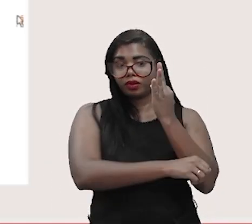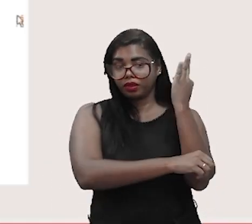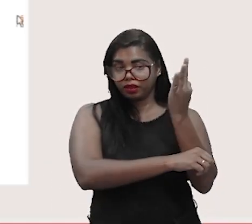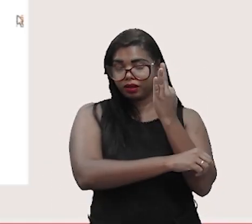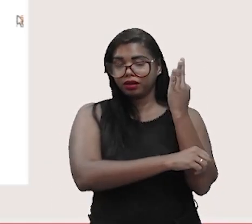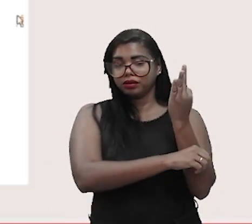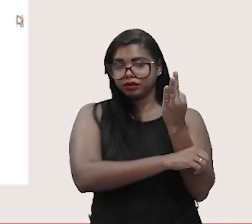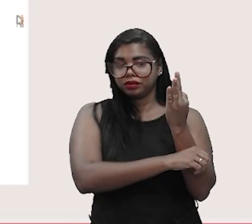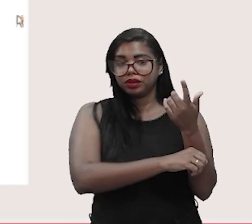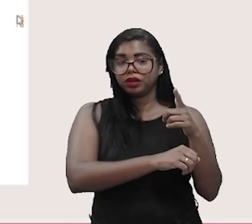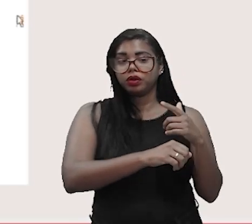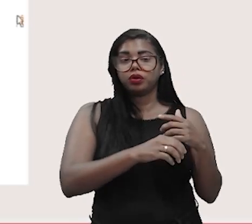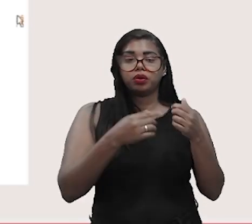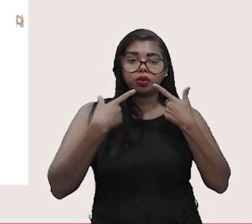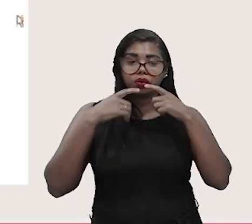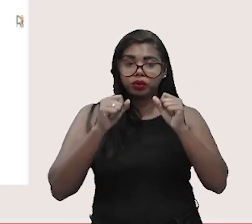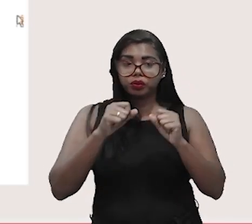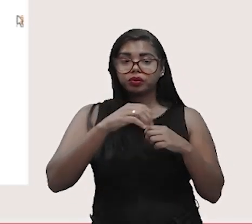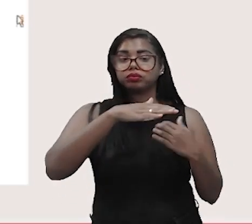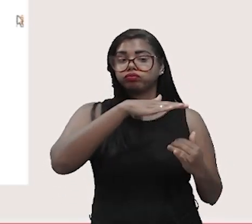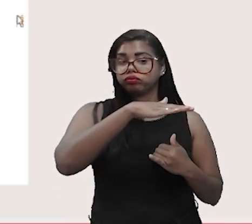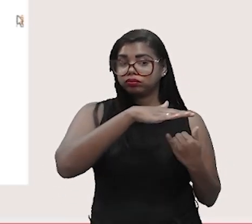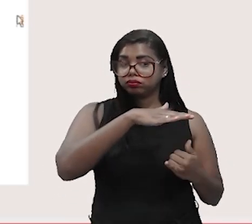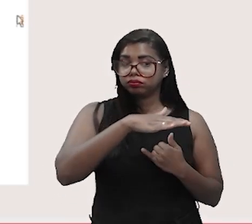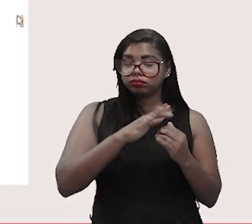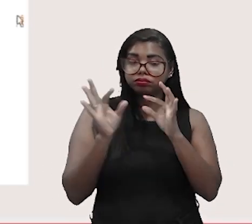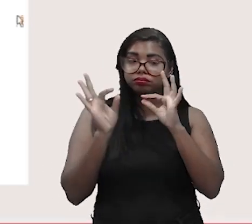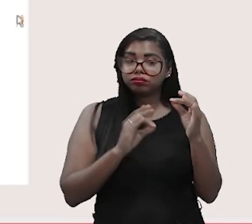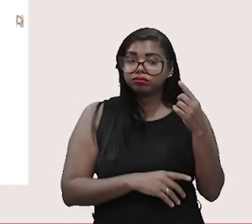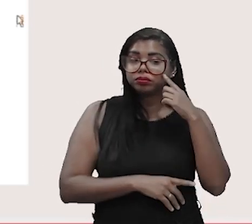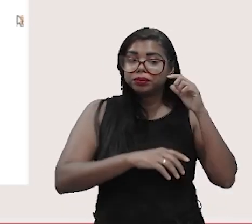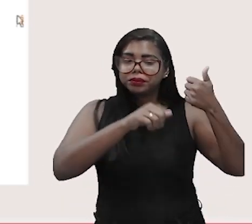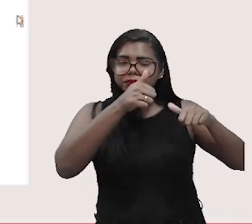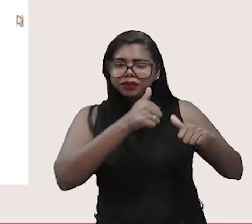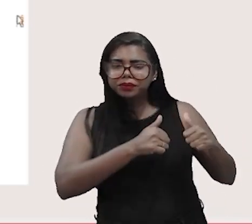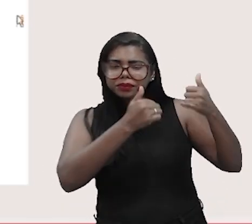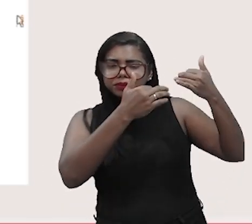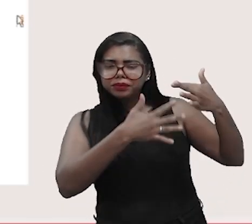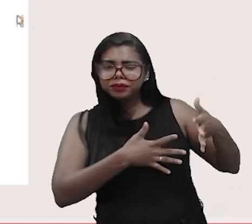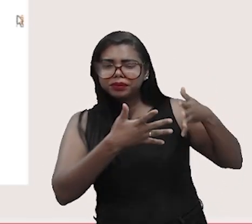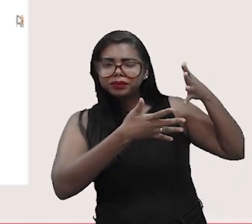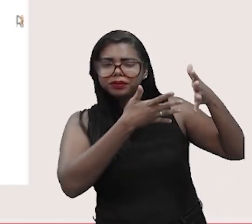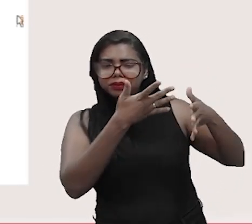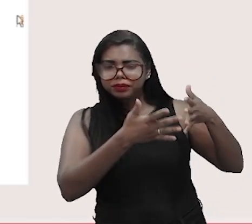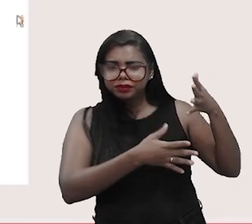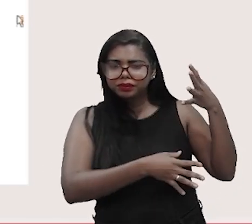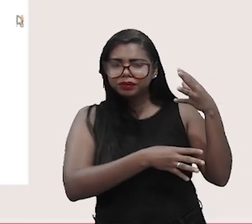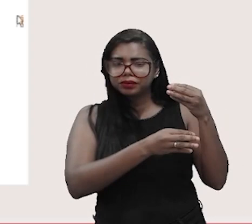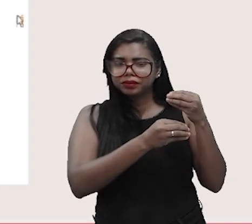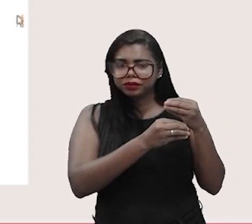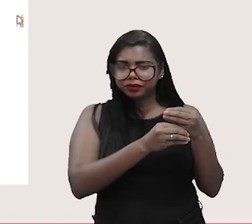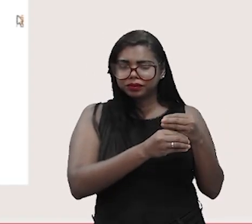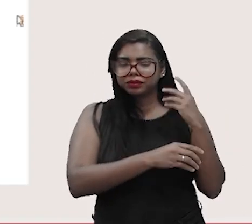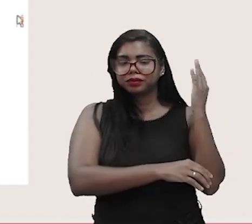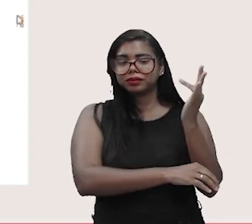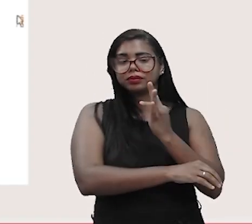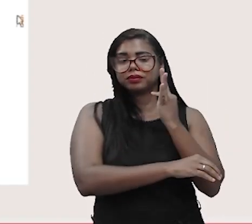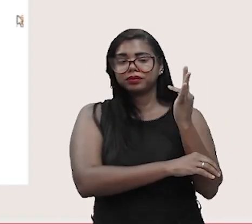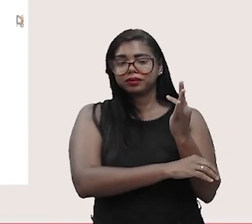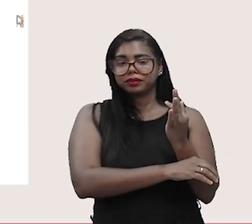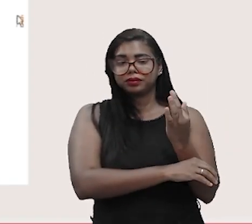outro, a linguagem coloquial. Mas veja o que ele está dizendo aqui, ó. O uso da norma padrão defendido por um dos